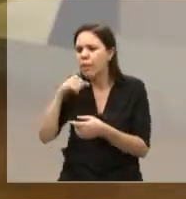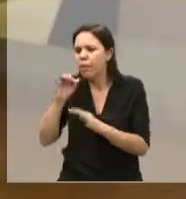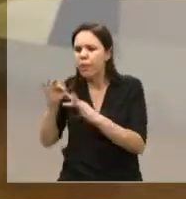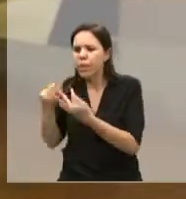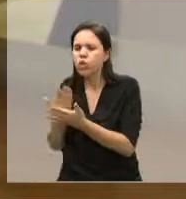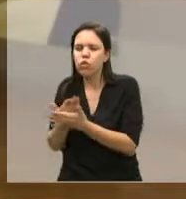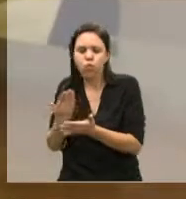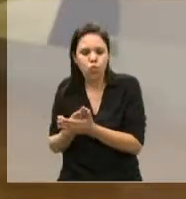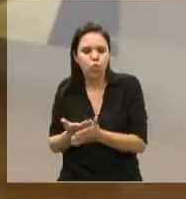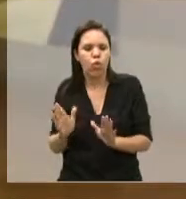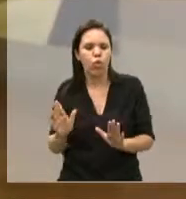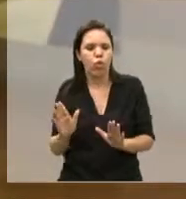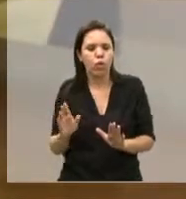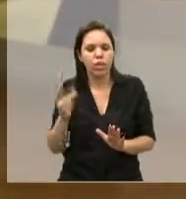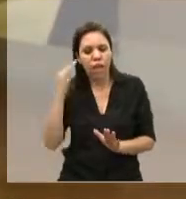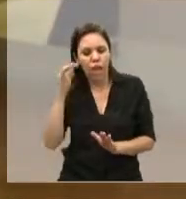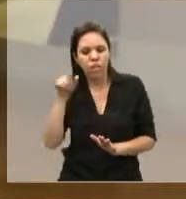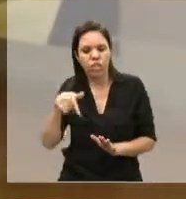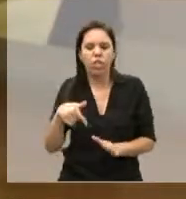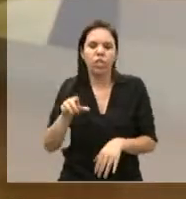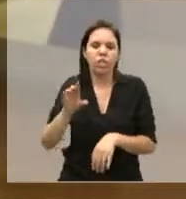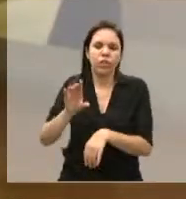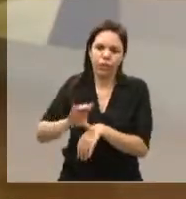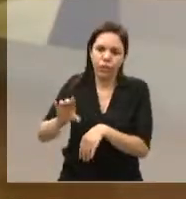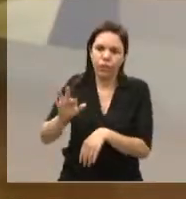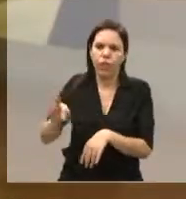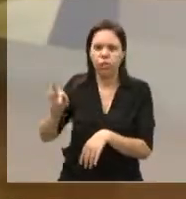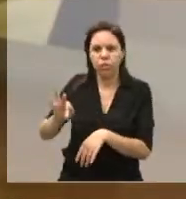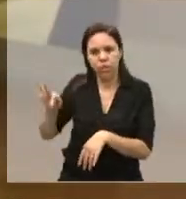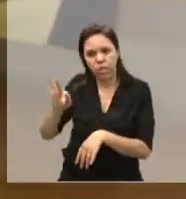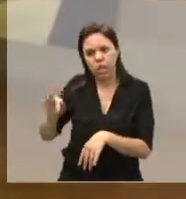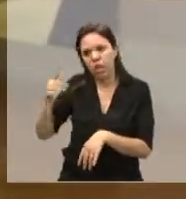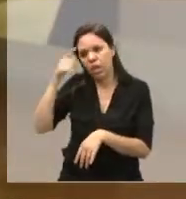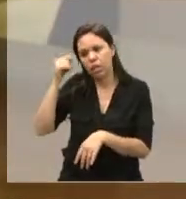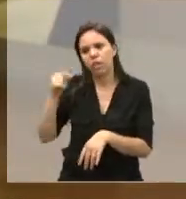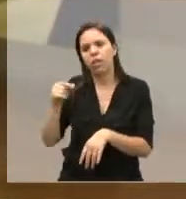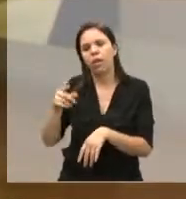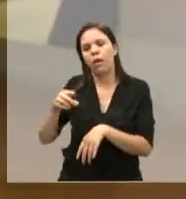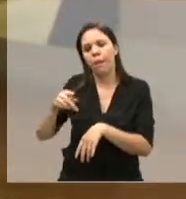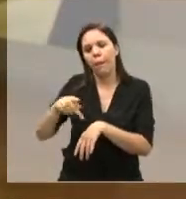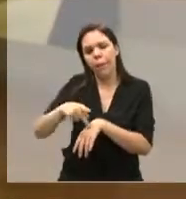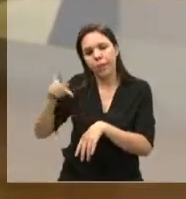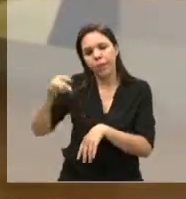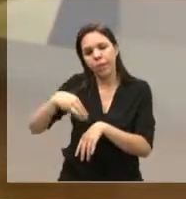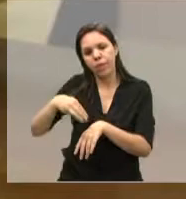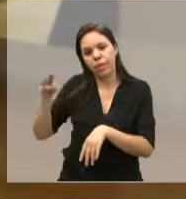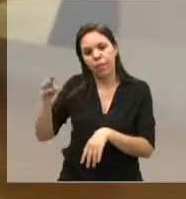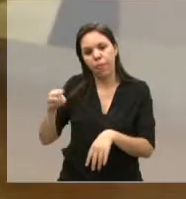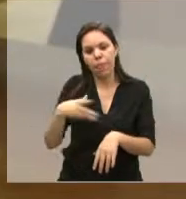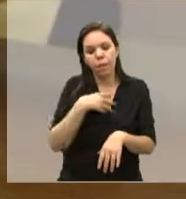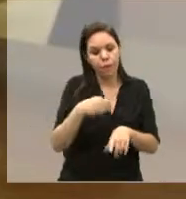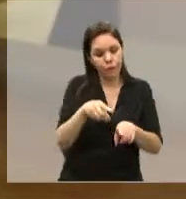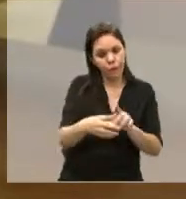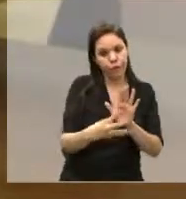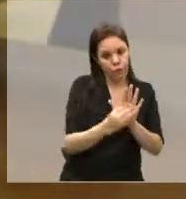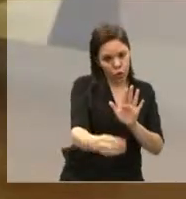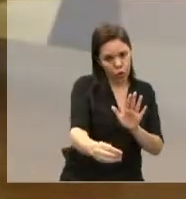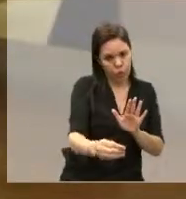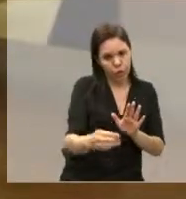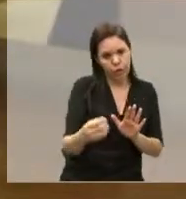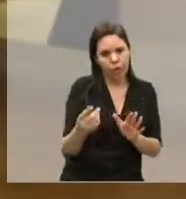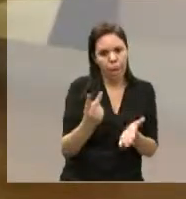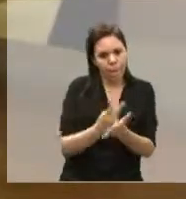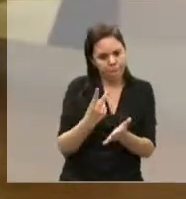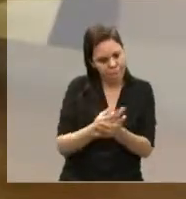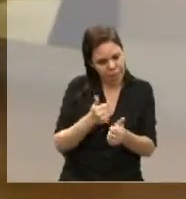caminho? Por exemplo, um pai que fez um curso de especialização, mestrado, doutorado, a probabilidade do filho fazer, aí vai criando